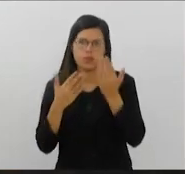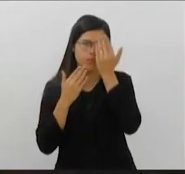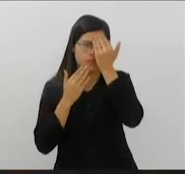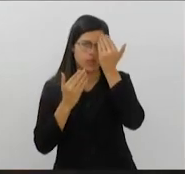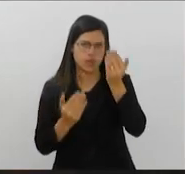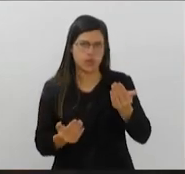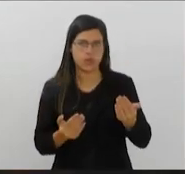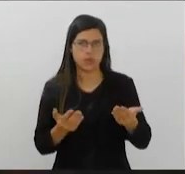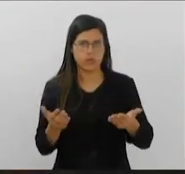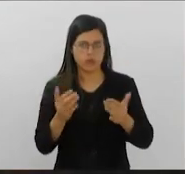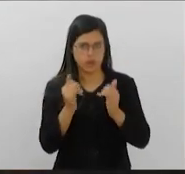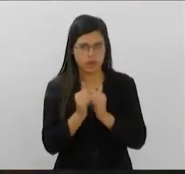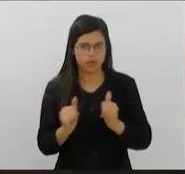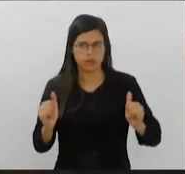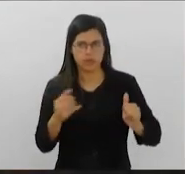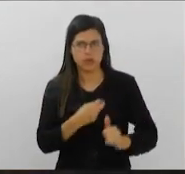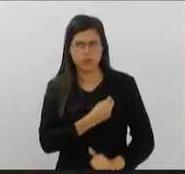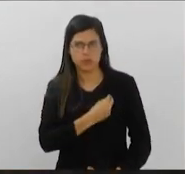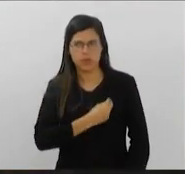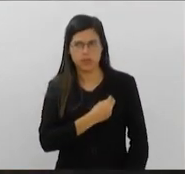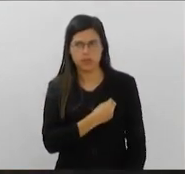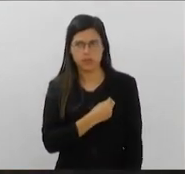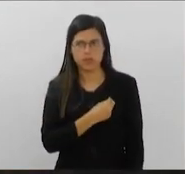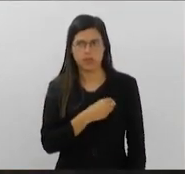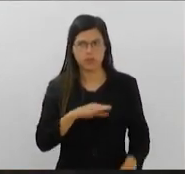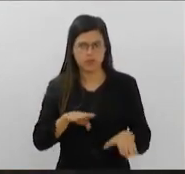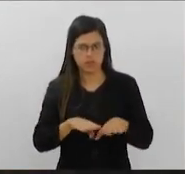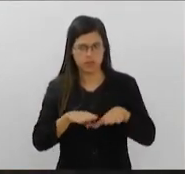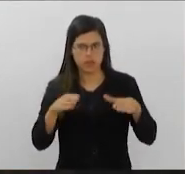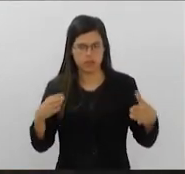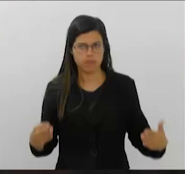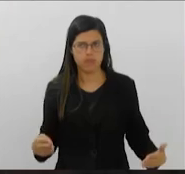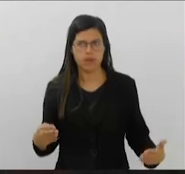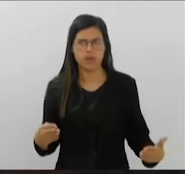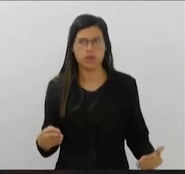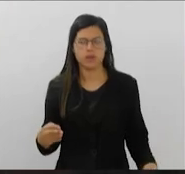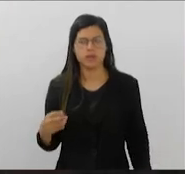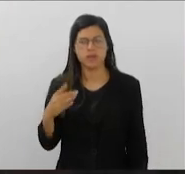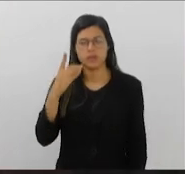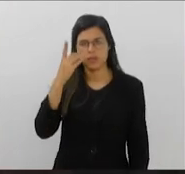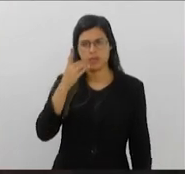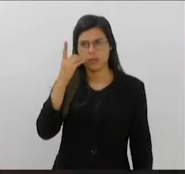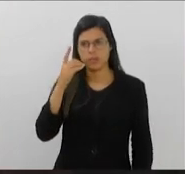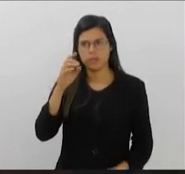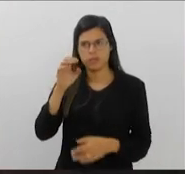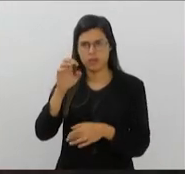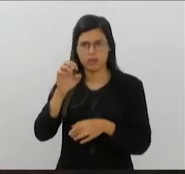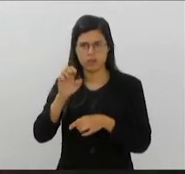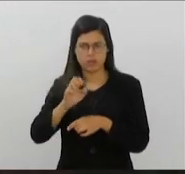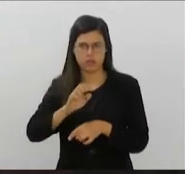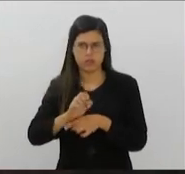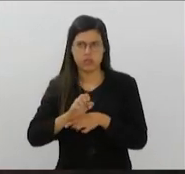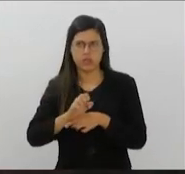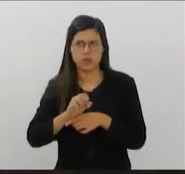de anunciar a presença, já compondo a mesa, da excelentíssima senhora deputada estadual,